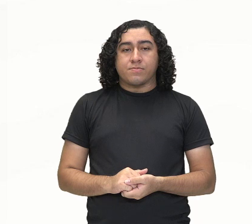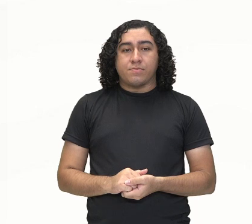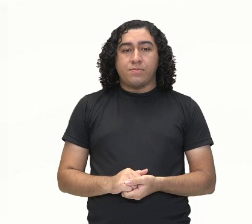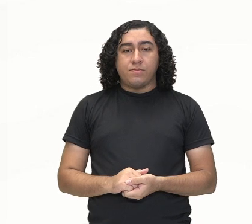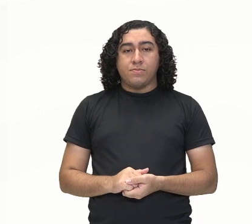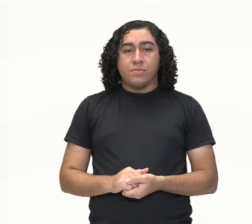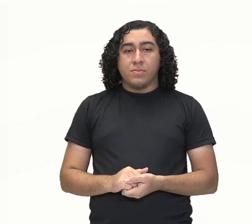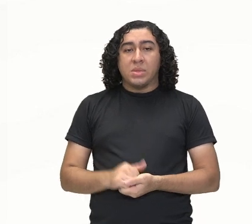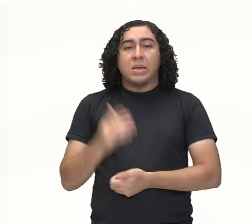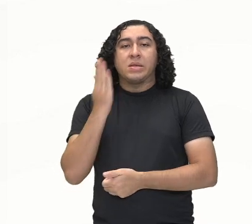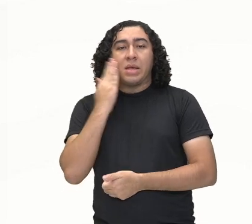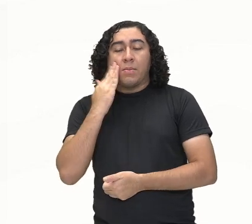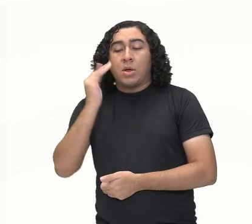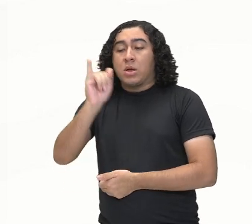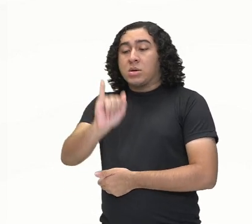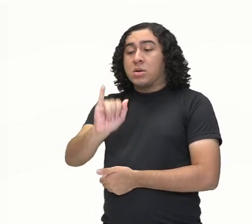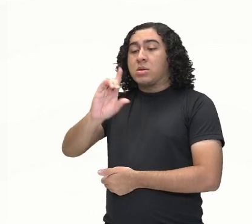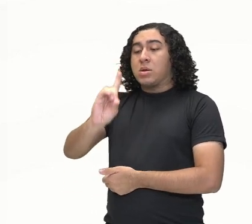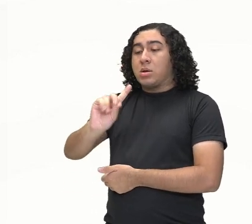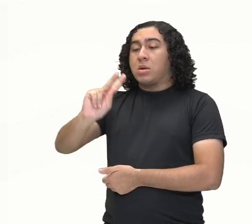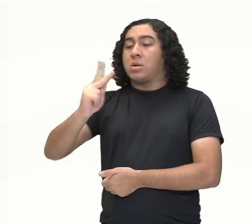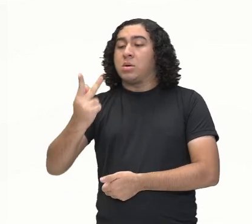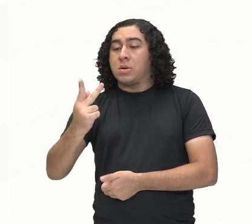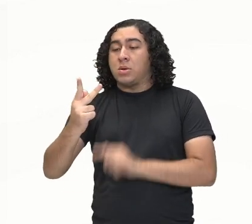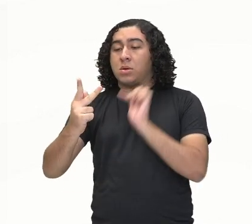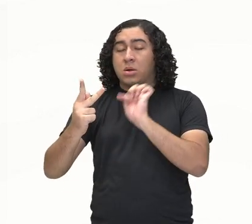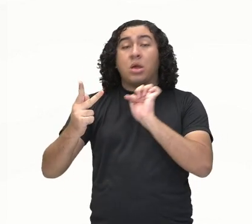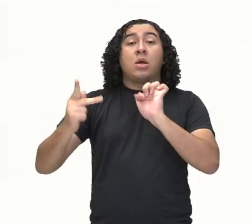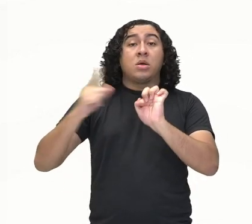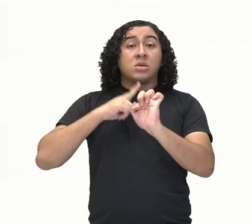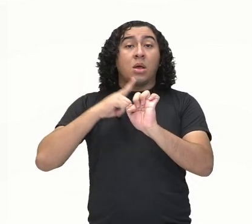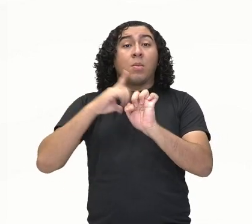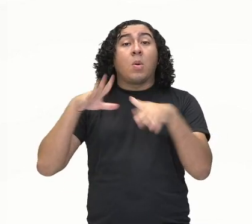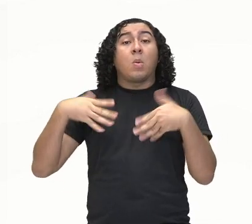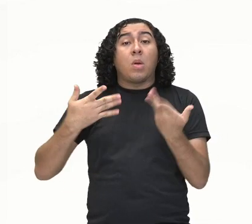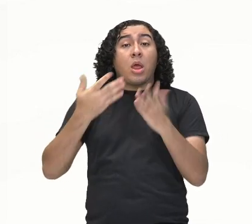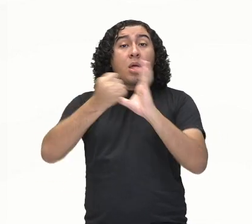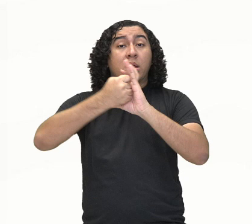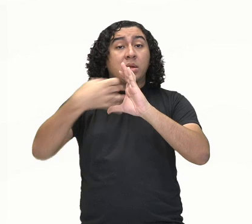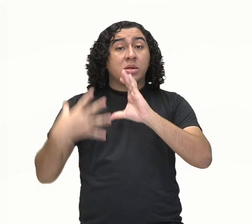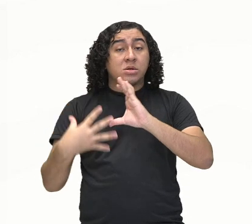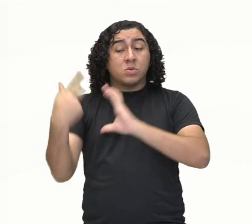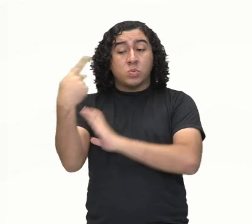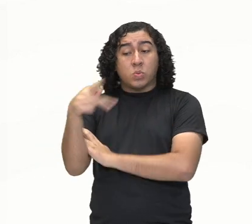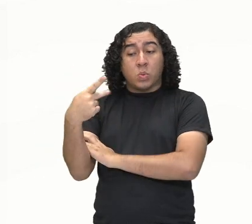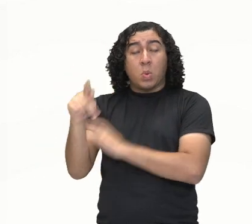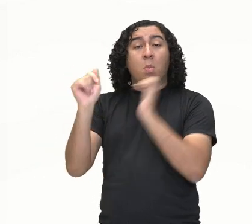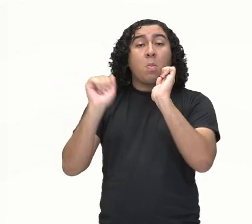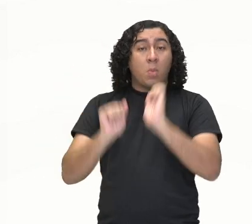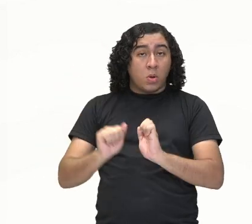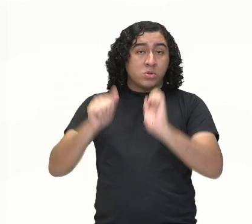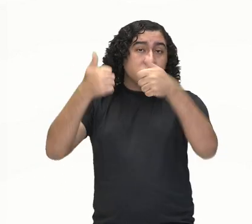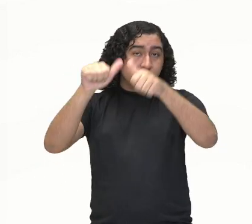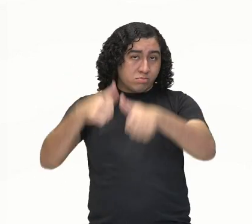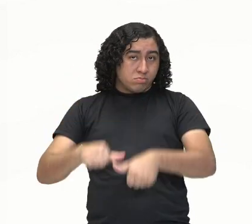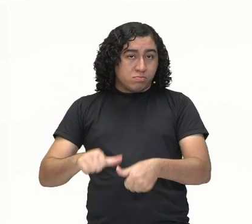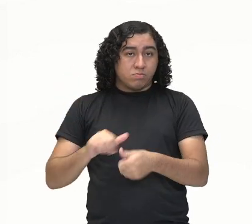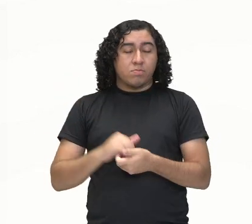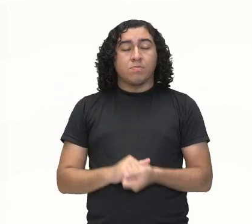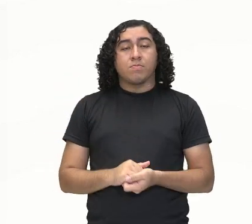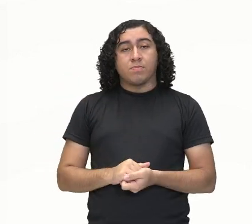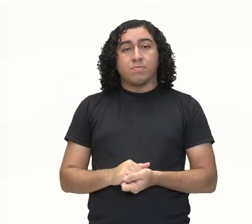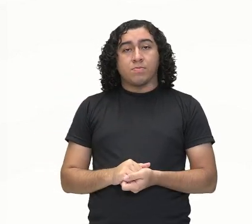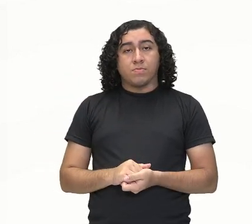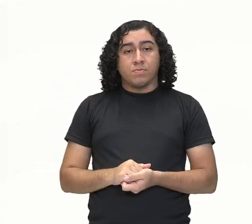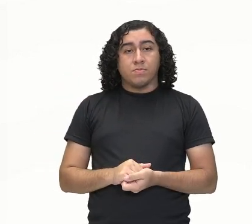dentro do IDH, nós vamos verificar quais são as características que a gente pode observar. Então, a partir